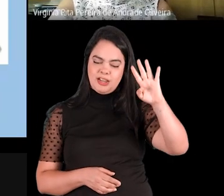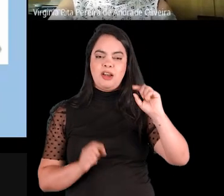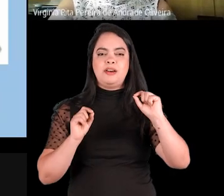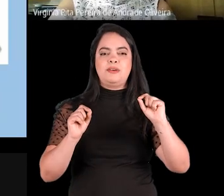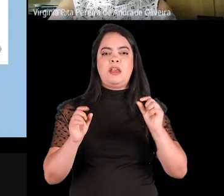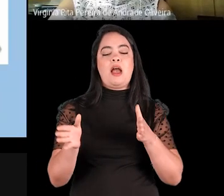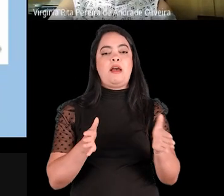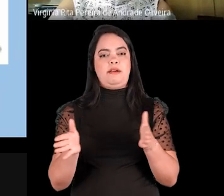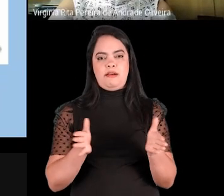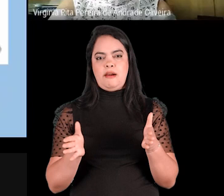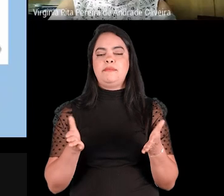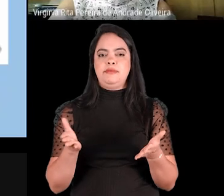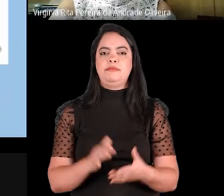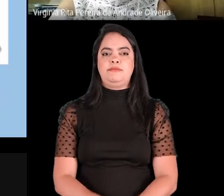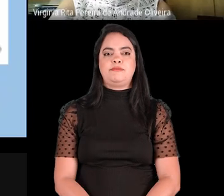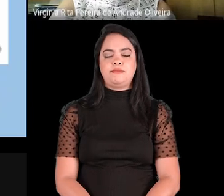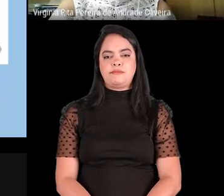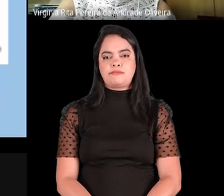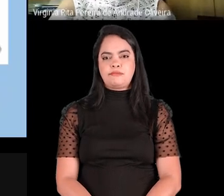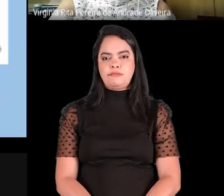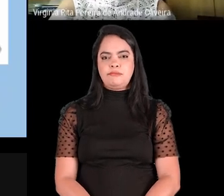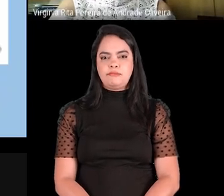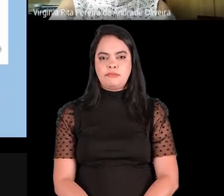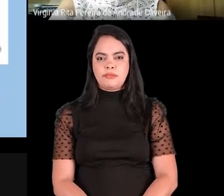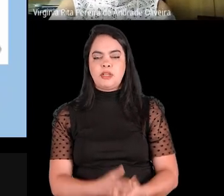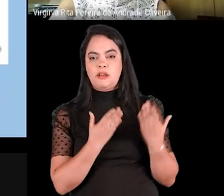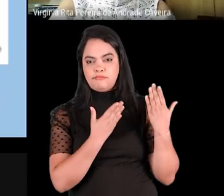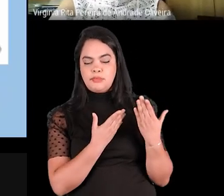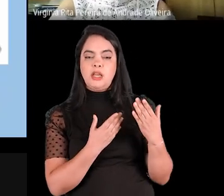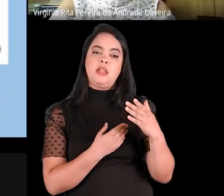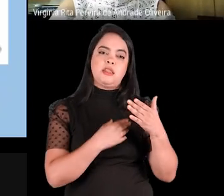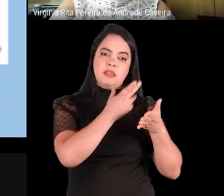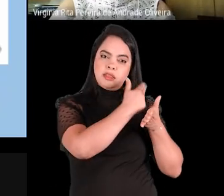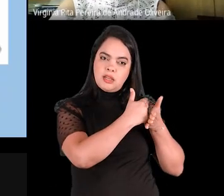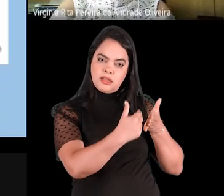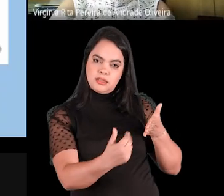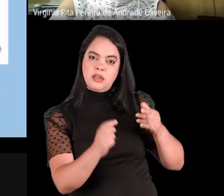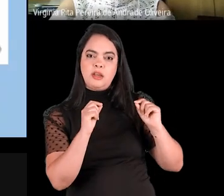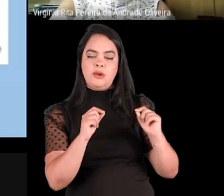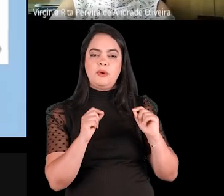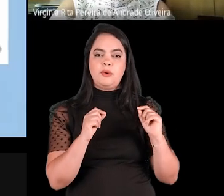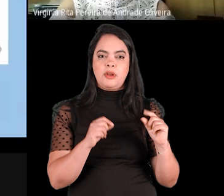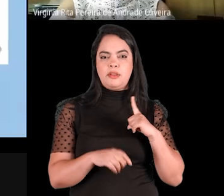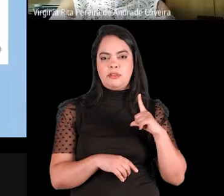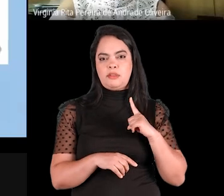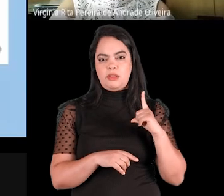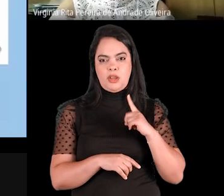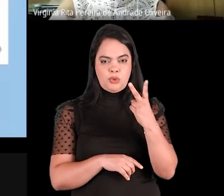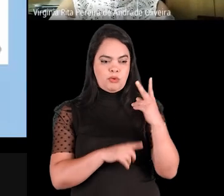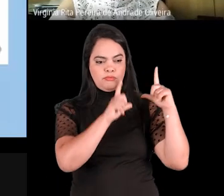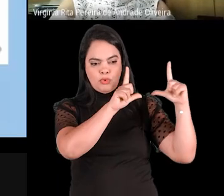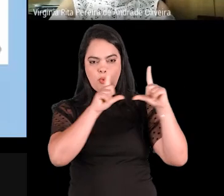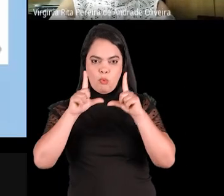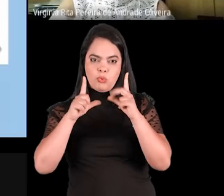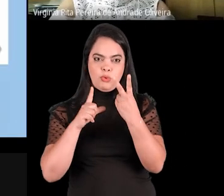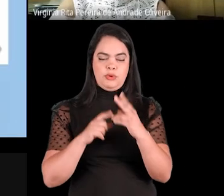da acessibilidade, né? Então, a gente tem essa charge, que ela é uma charge composta por 2 quadros. No